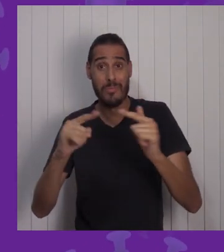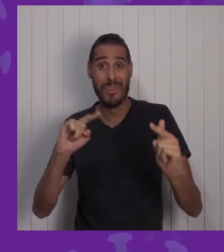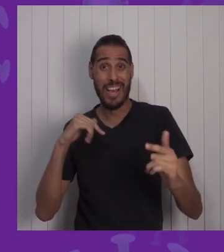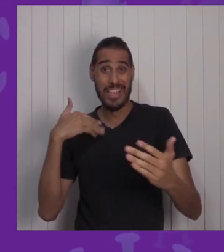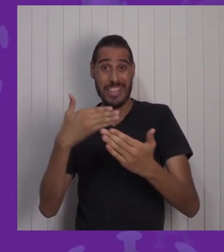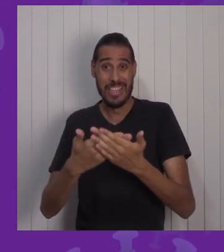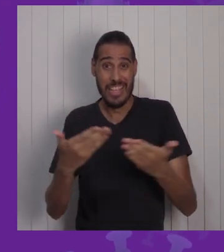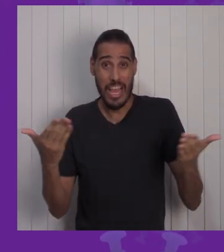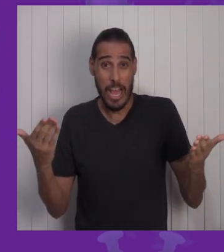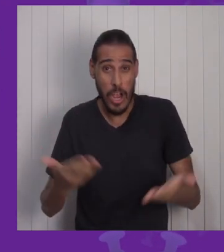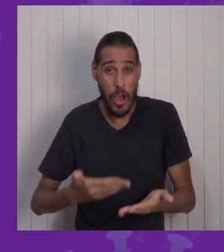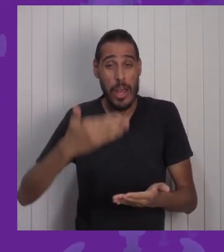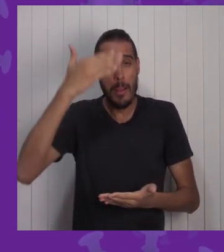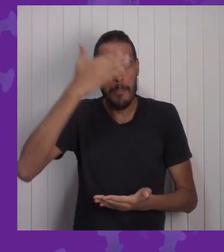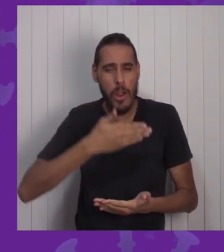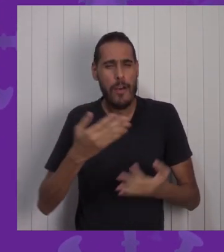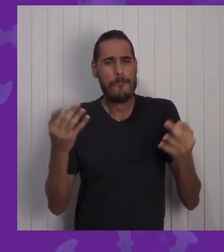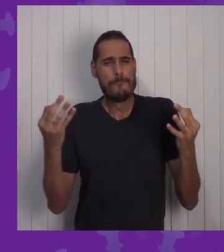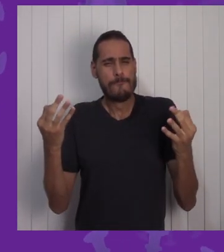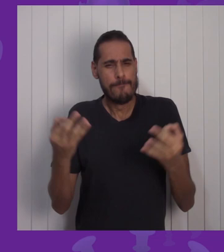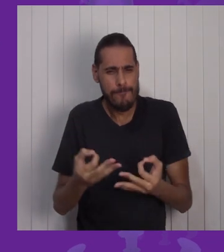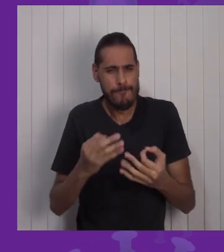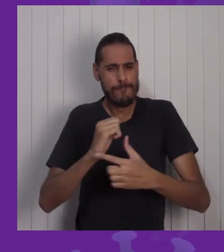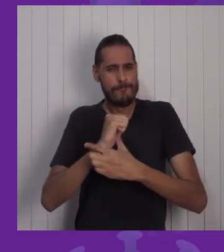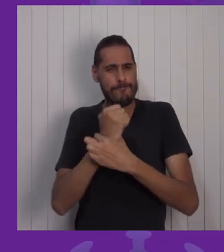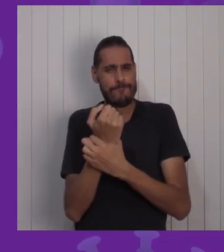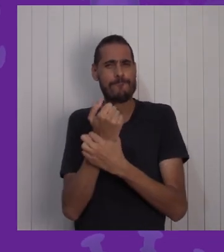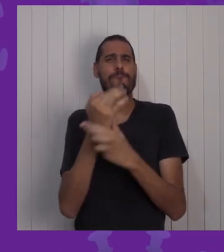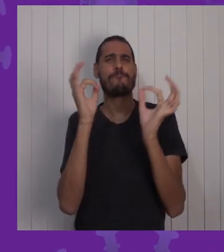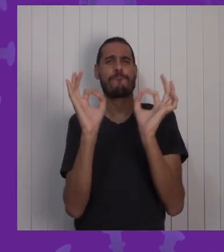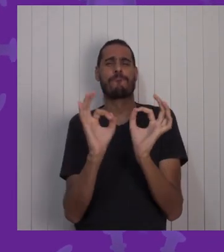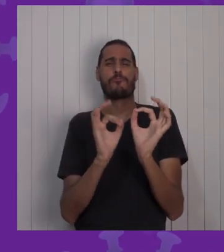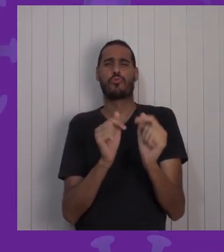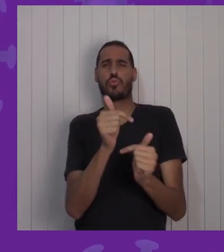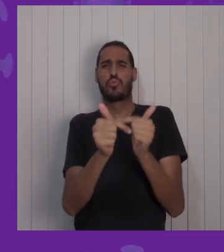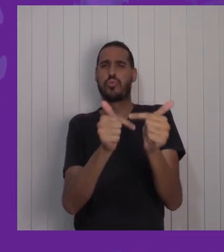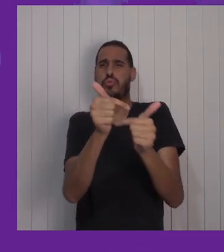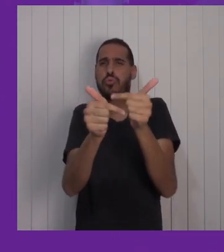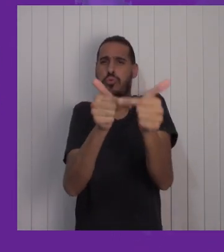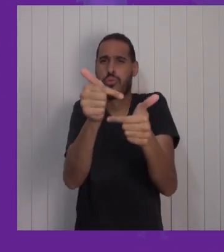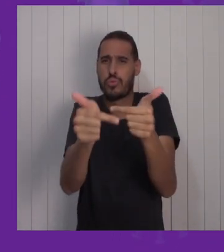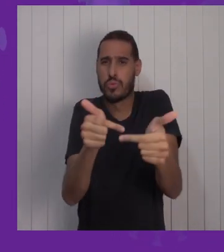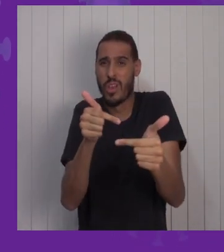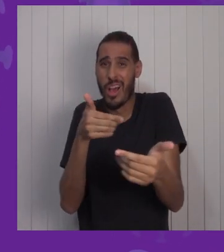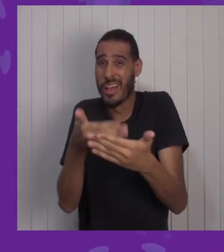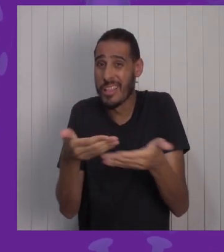tratamento da Covid. Inclusive, já tem até algumas reportagens falando que ele pode, inclusive, fazer mal.